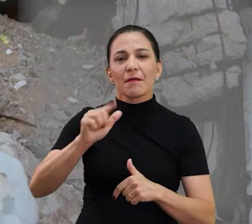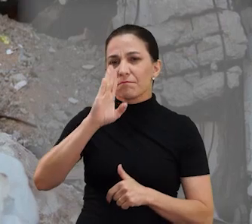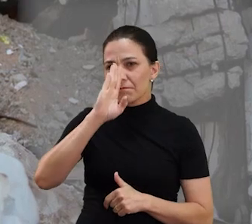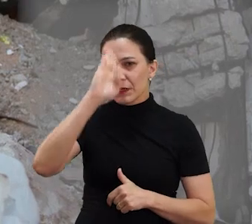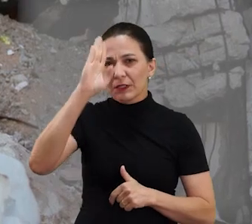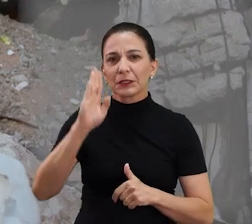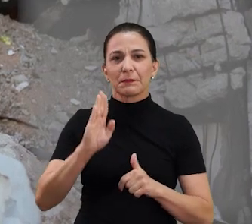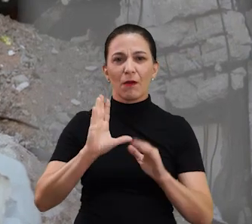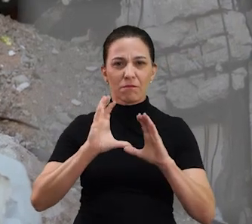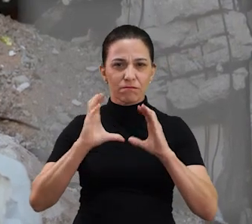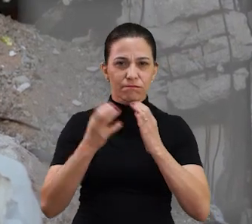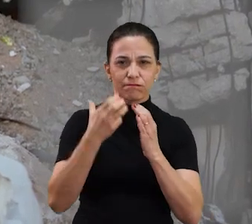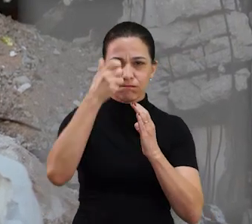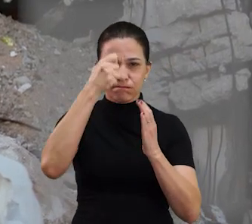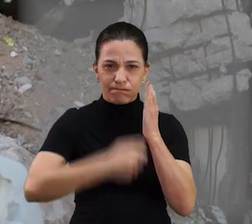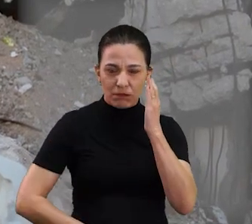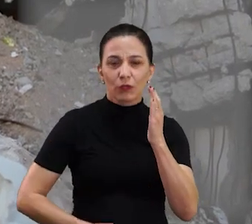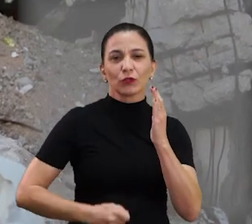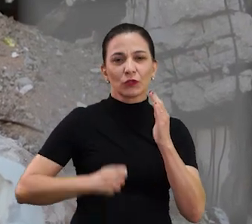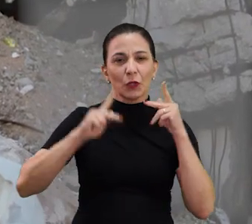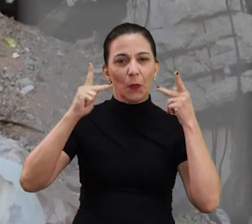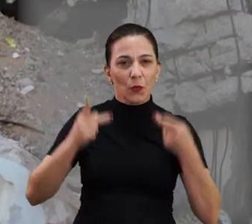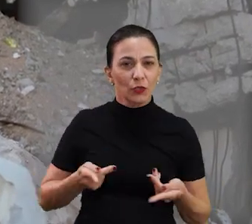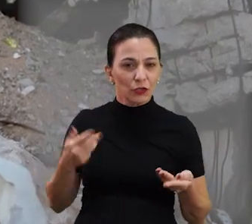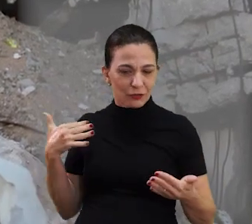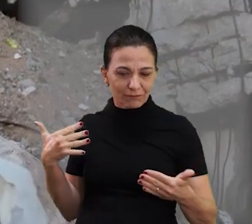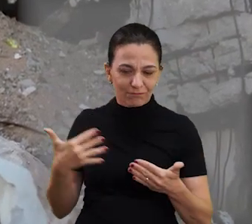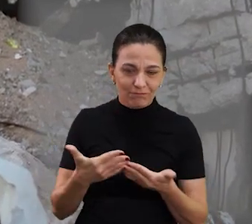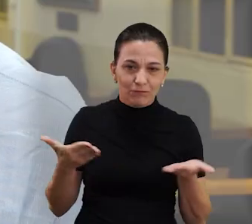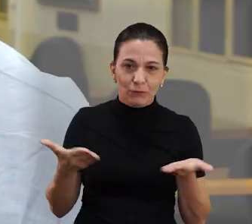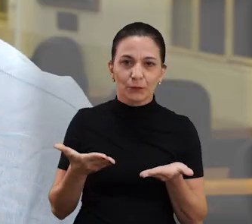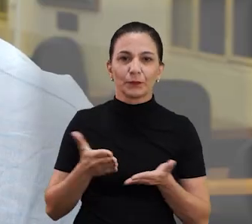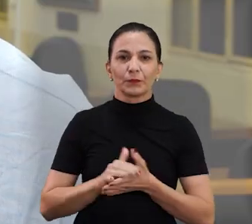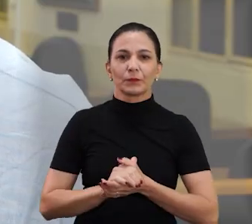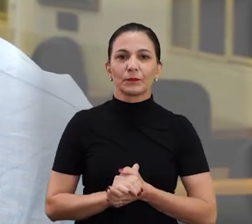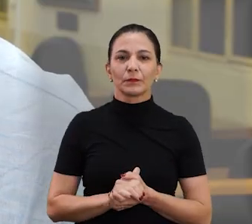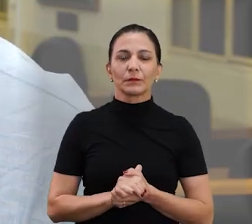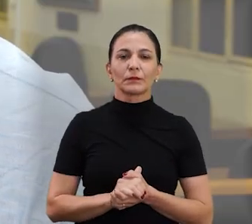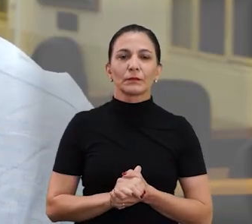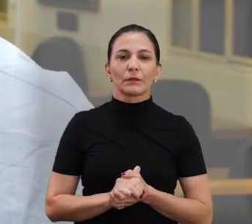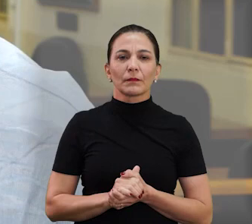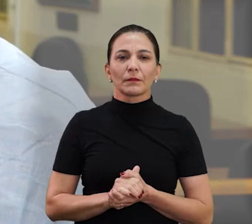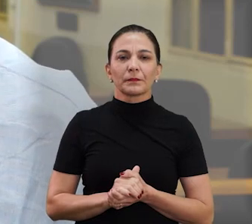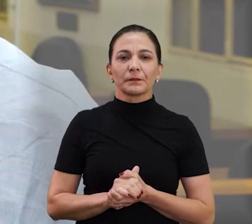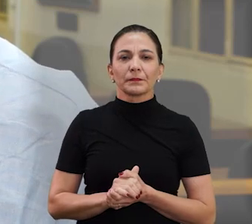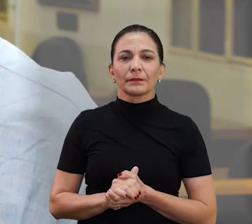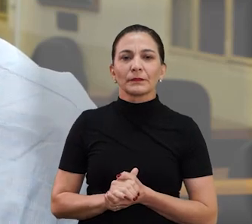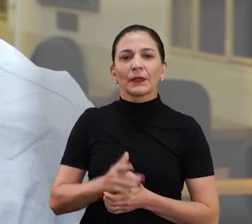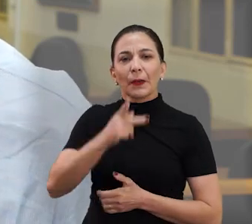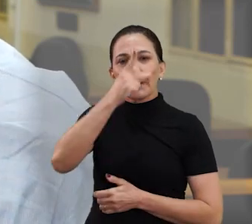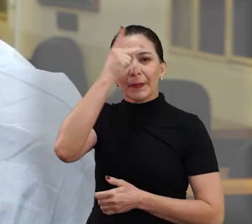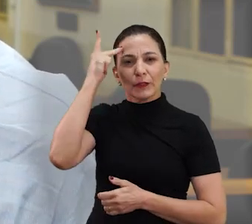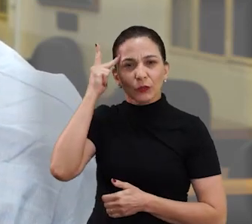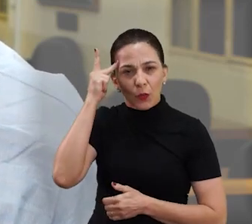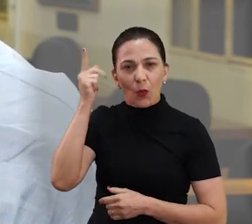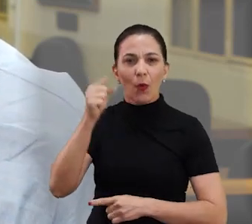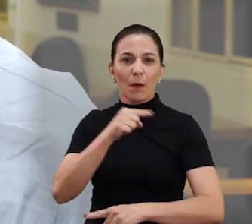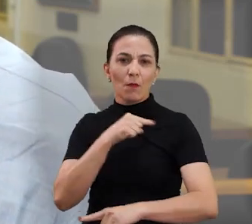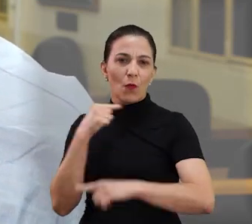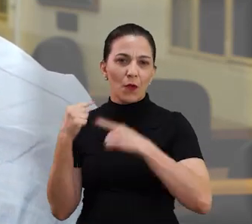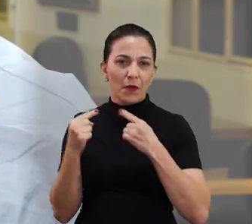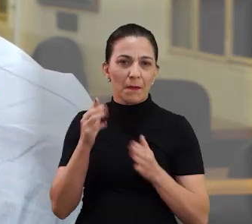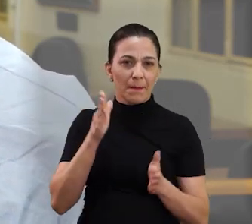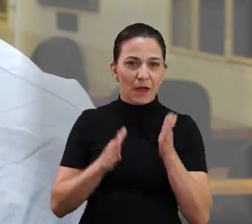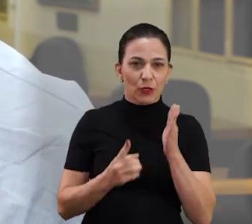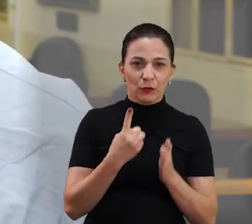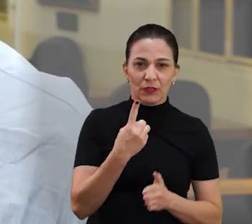genocídios de que a humanidade tomou conhecimento até hoje atualmente por exemplo a morte de civis